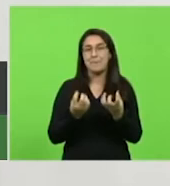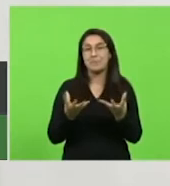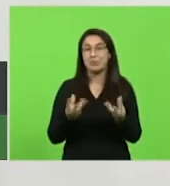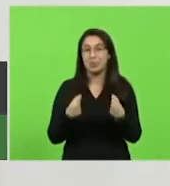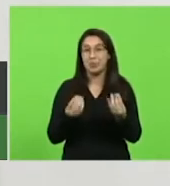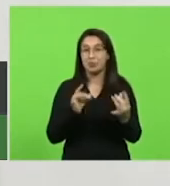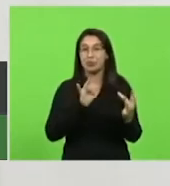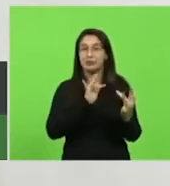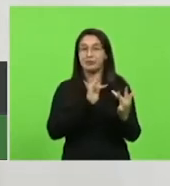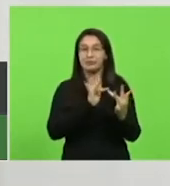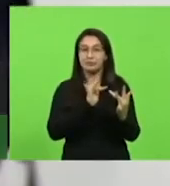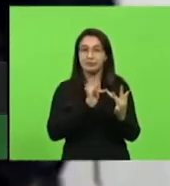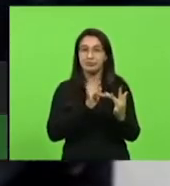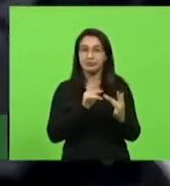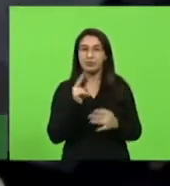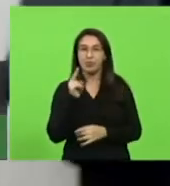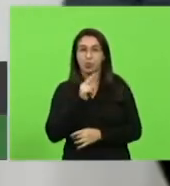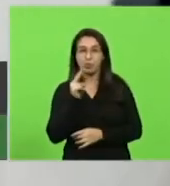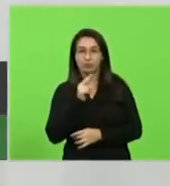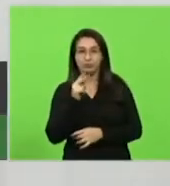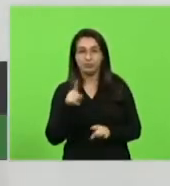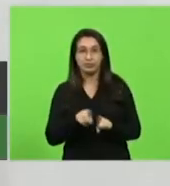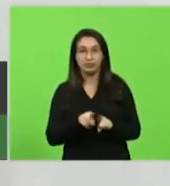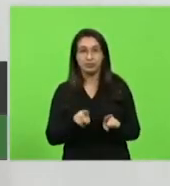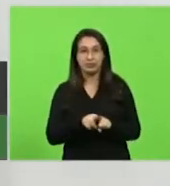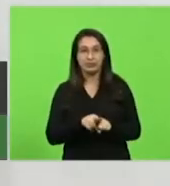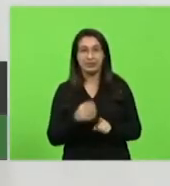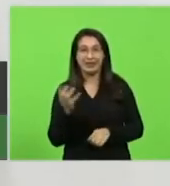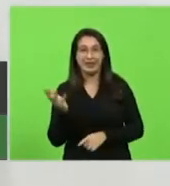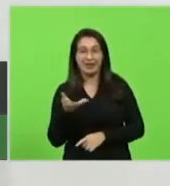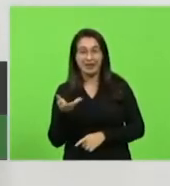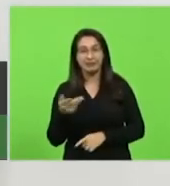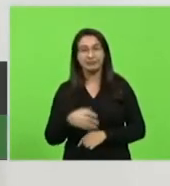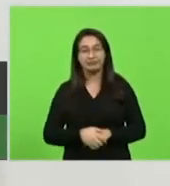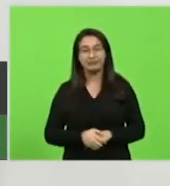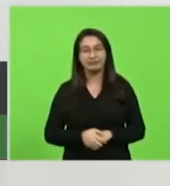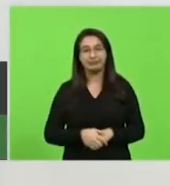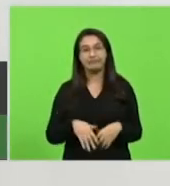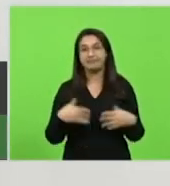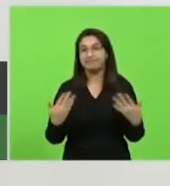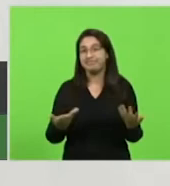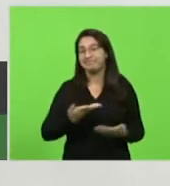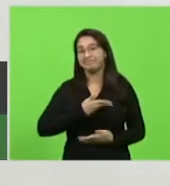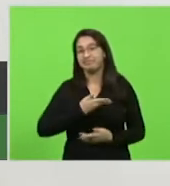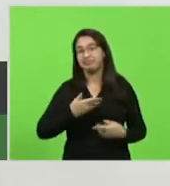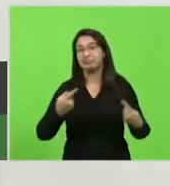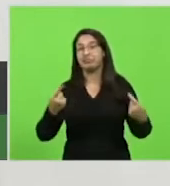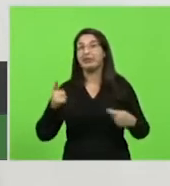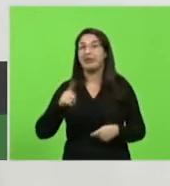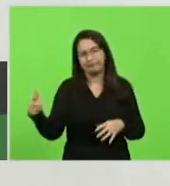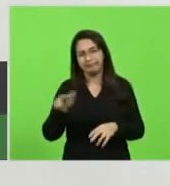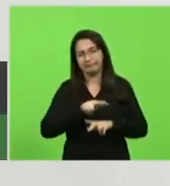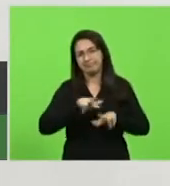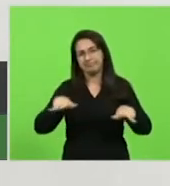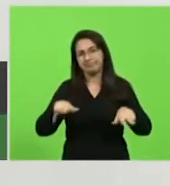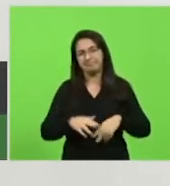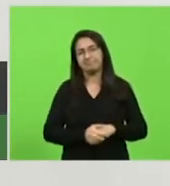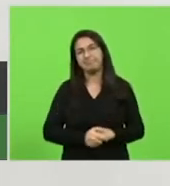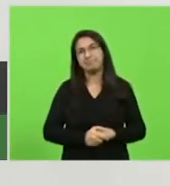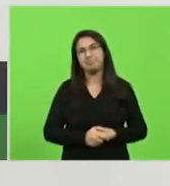e emergência é tão nobres colegas com venham é uma conta que não fecha